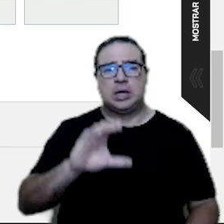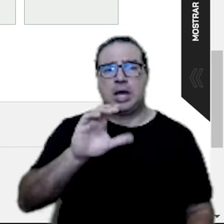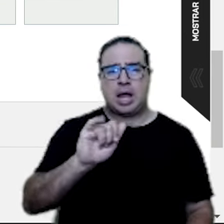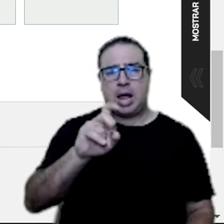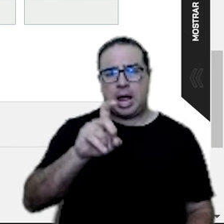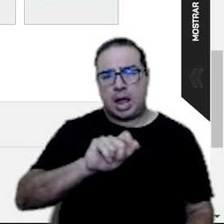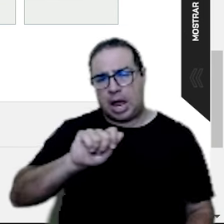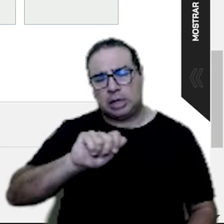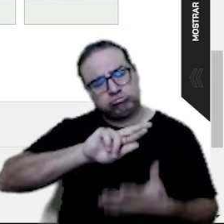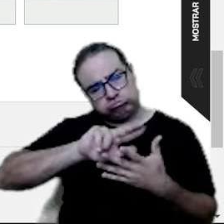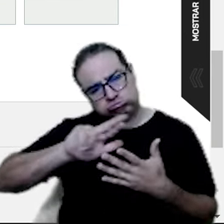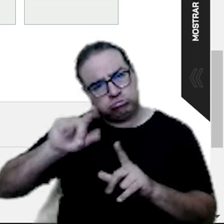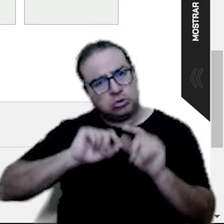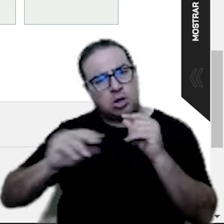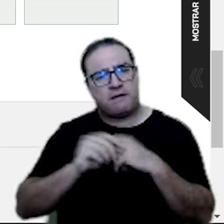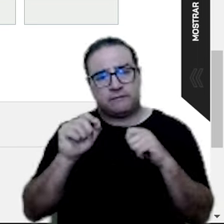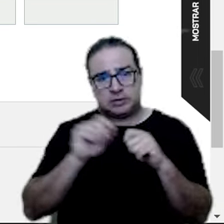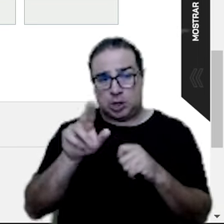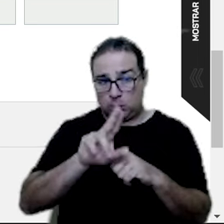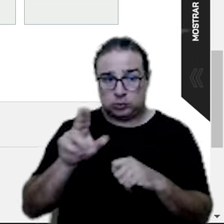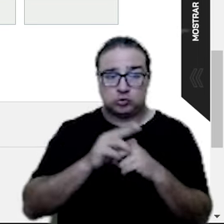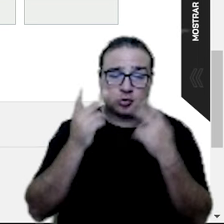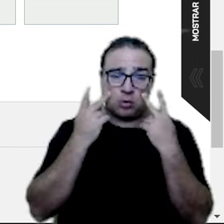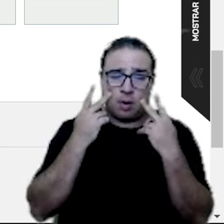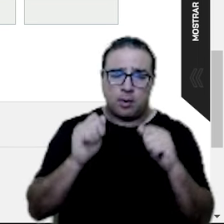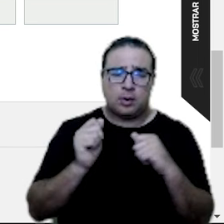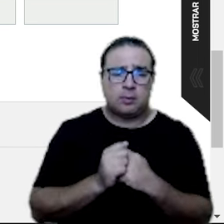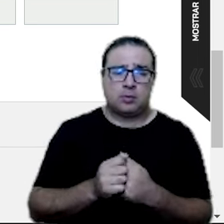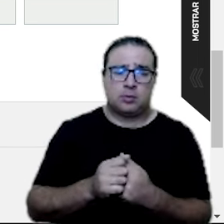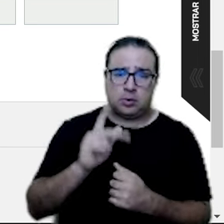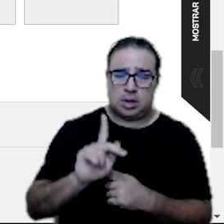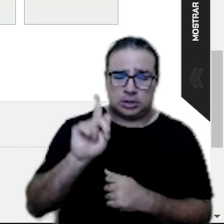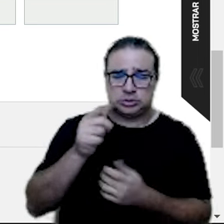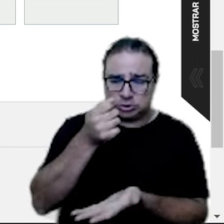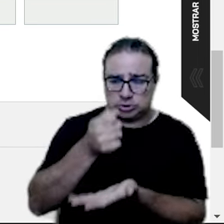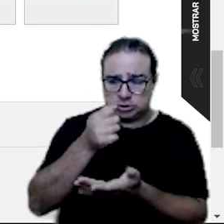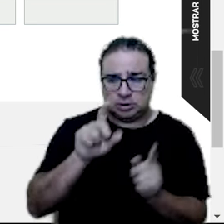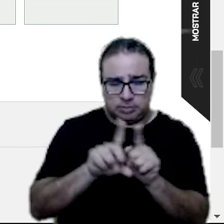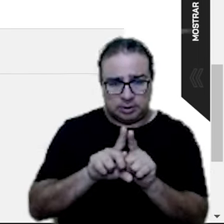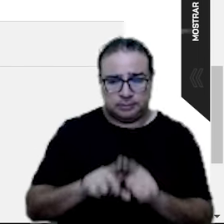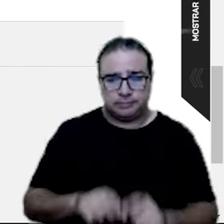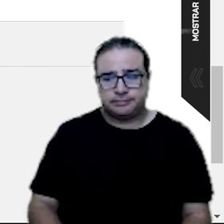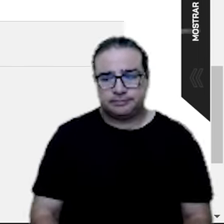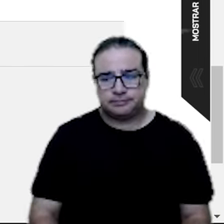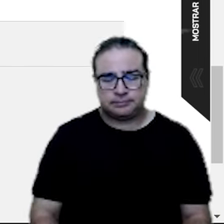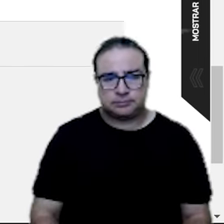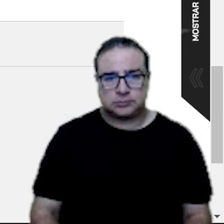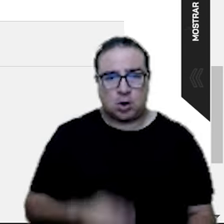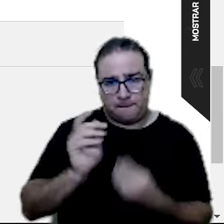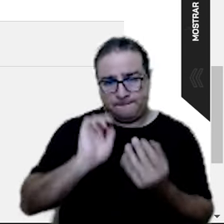caixa pode ser a espécie que você for fazer uso normalmente Pode ser por quilo né